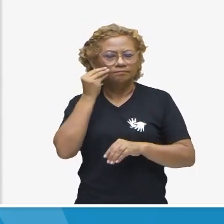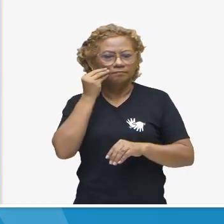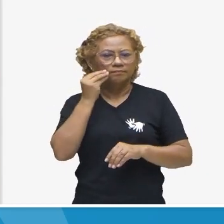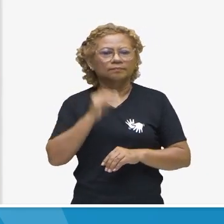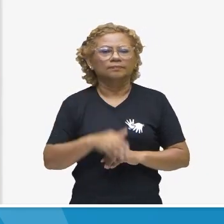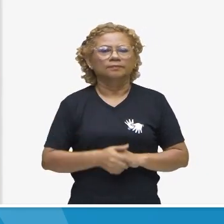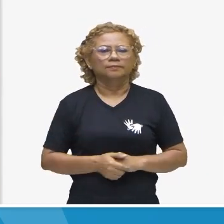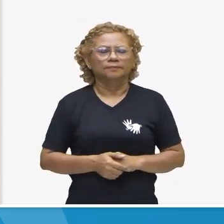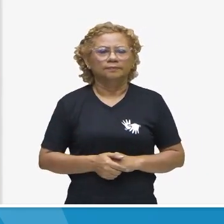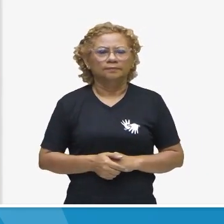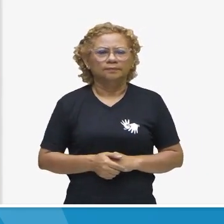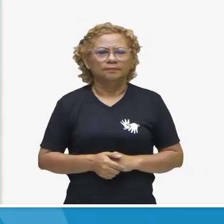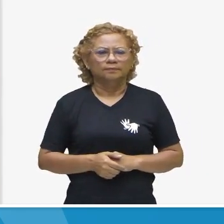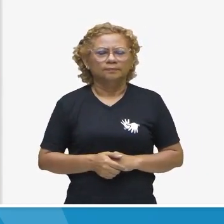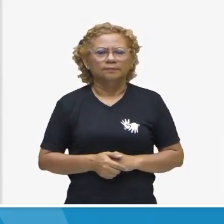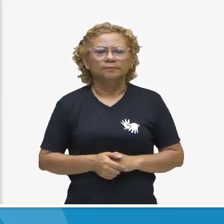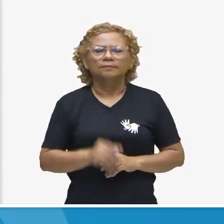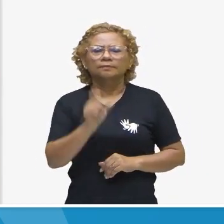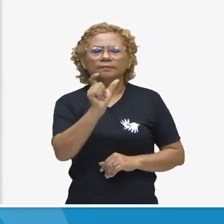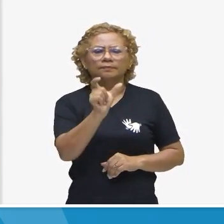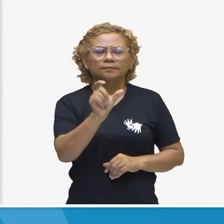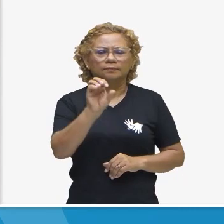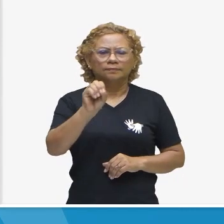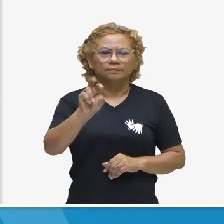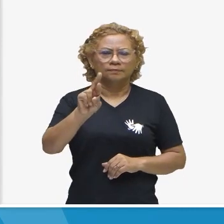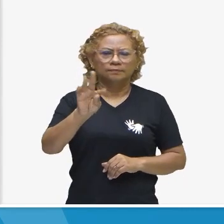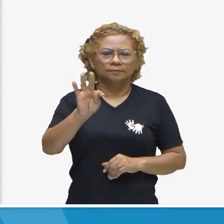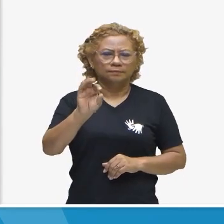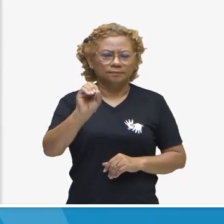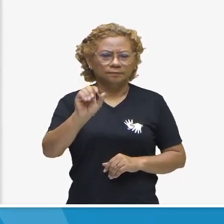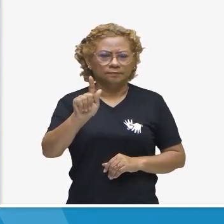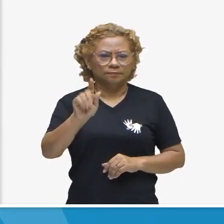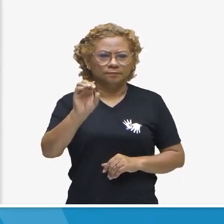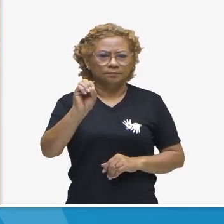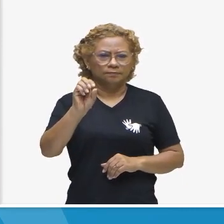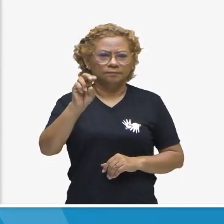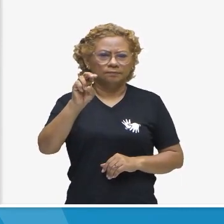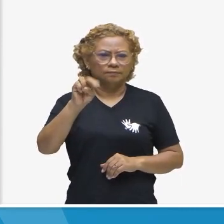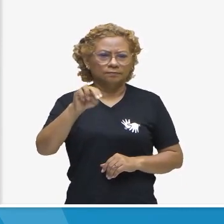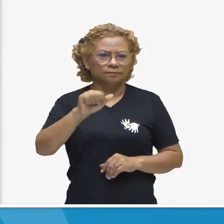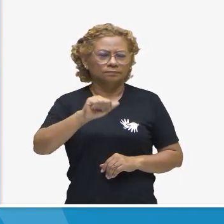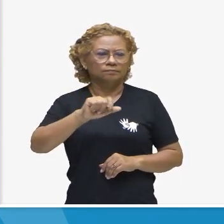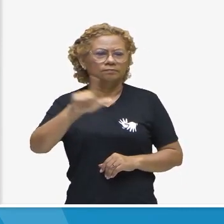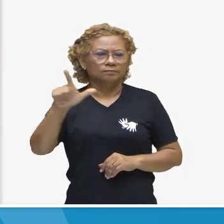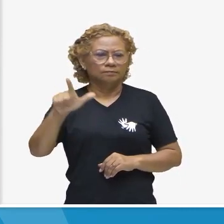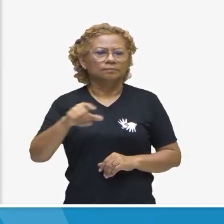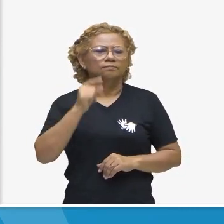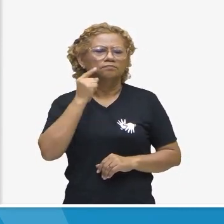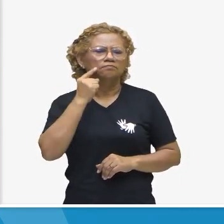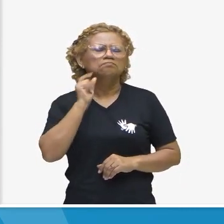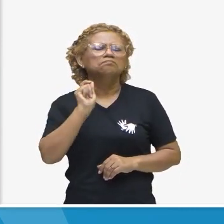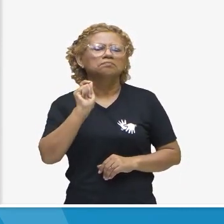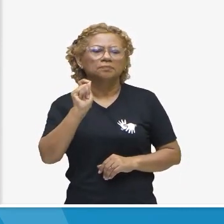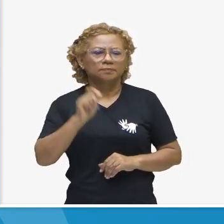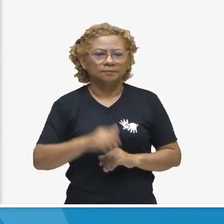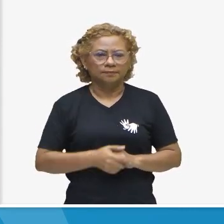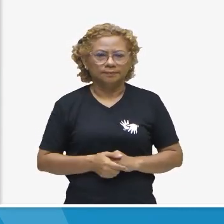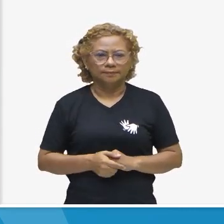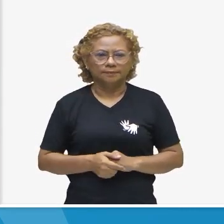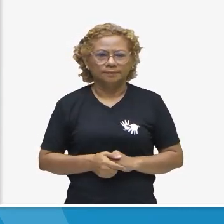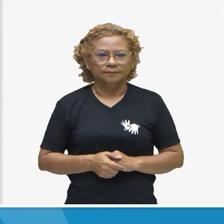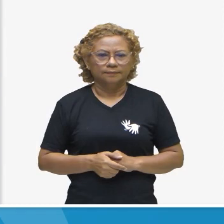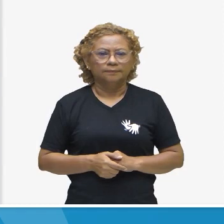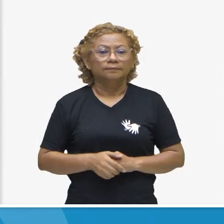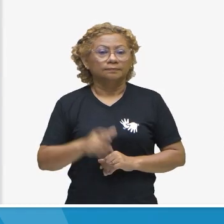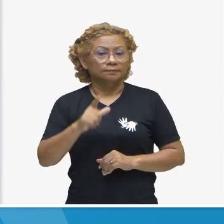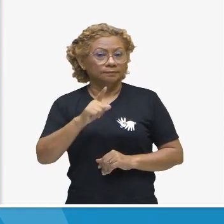vem a ser ortogonal. O que vem a ser ortogonal. Ortogonal, na cartela, nós temos aquilo que